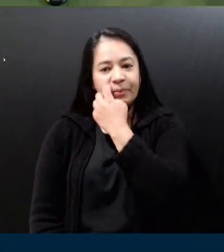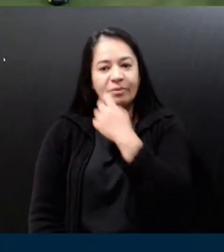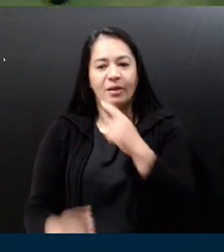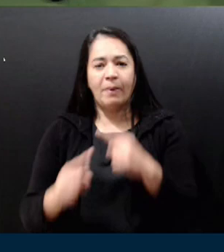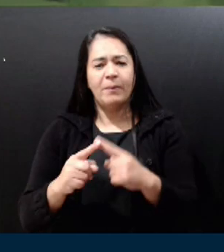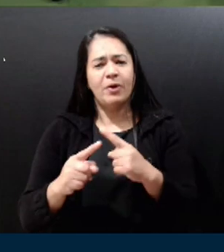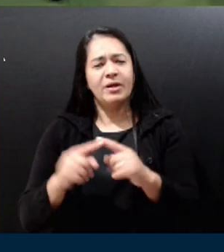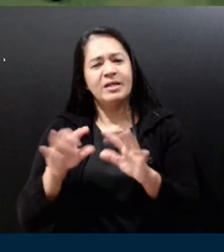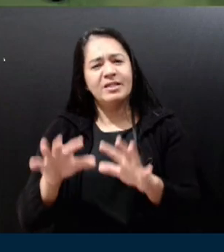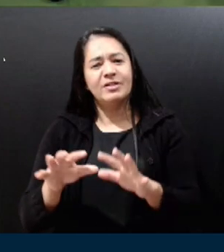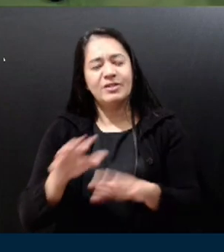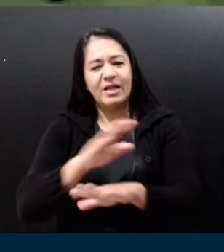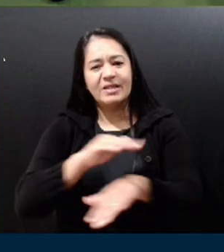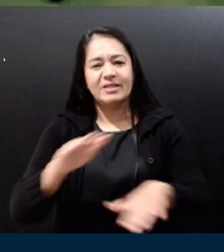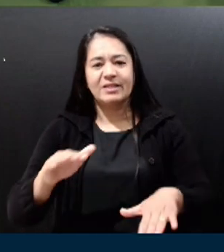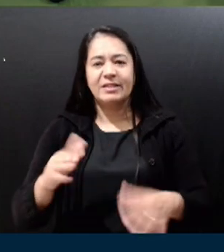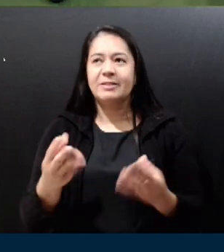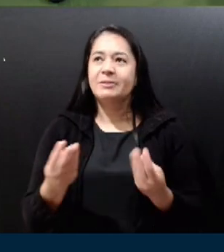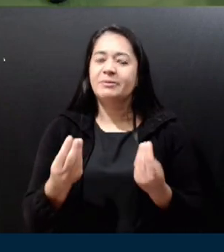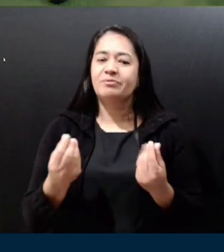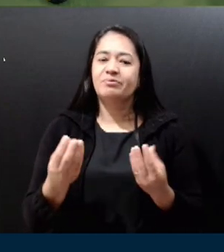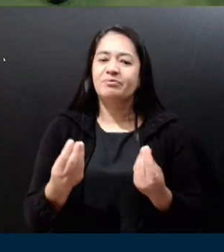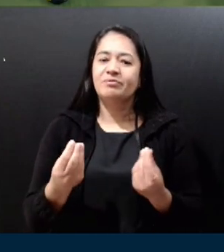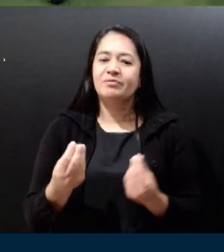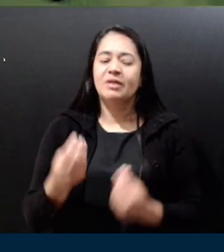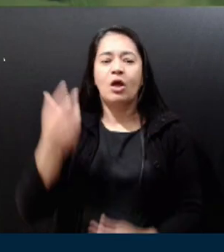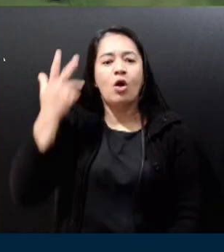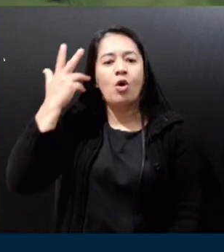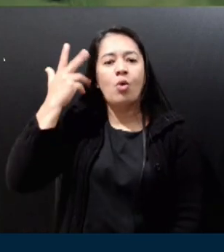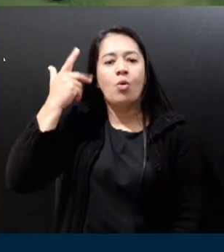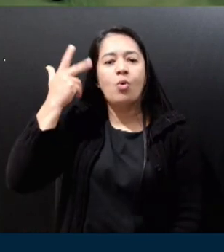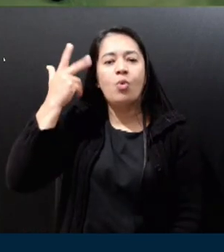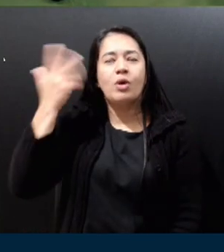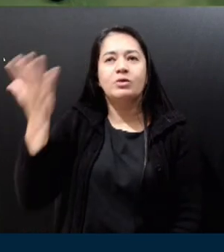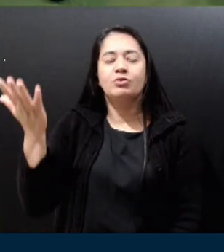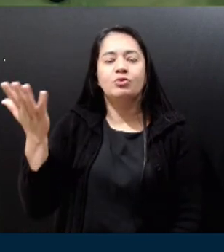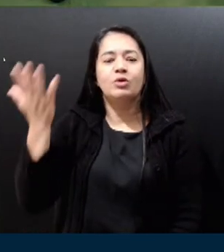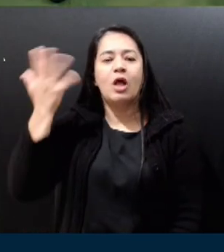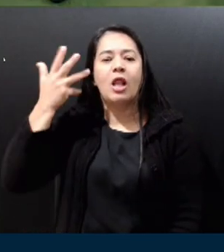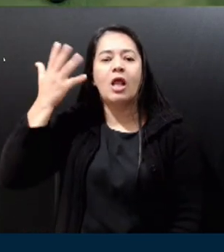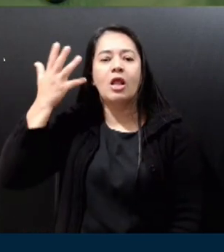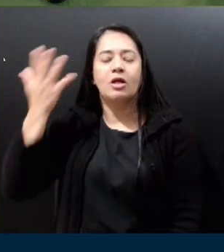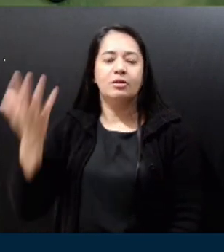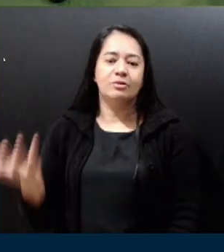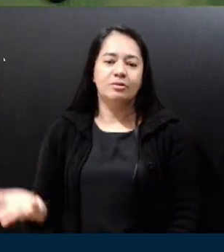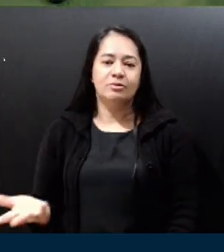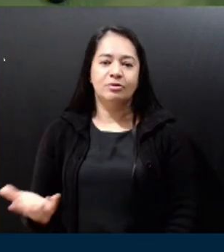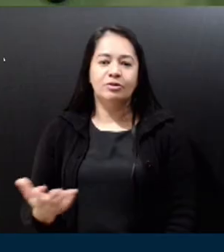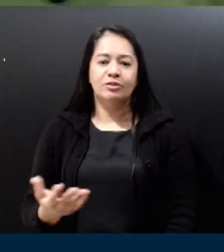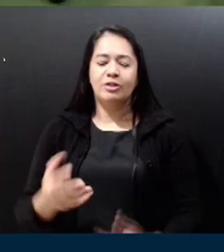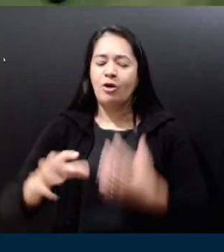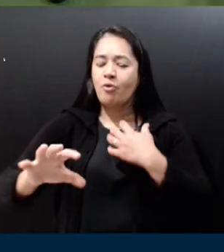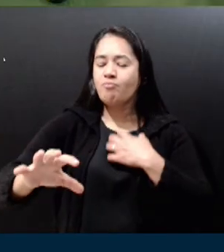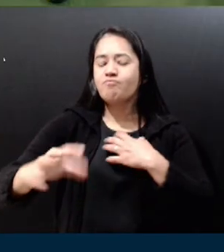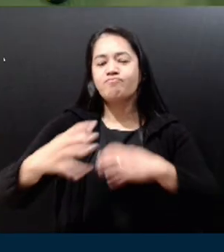têm uma naturalidade, elas têm, uma empatia diferente de nós adultos, né.